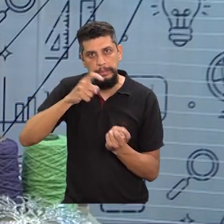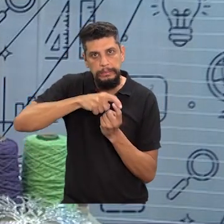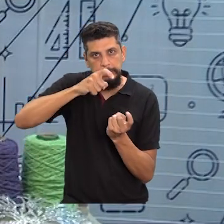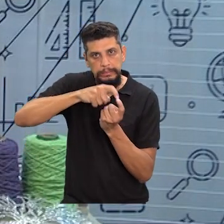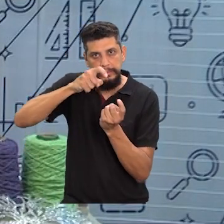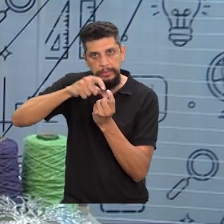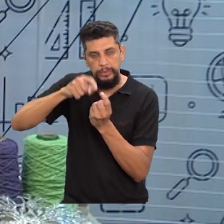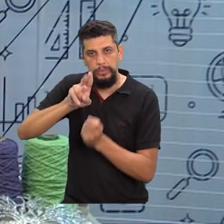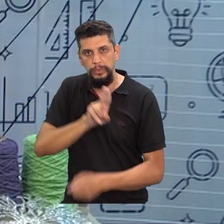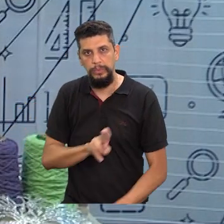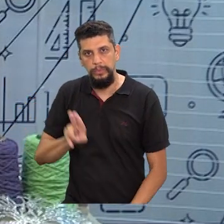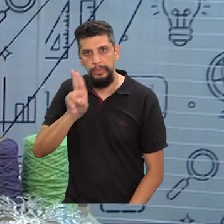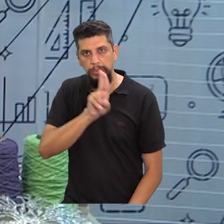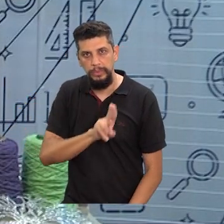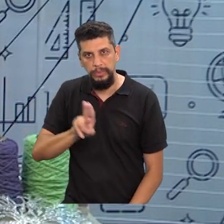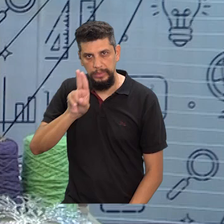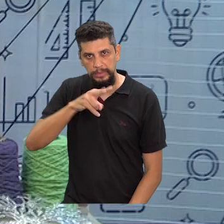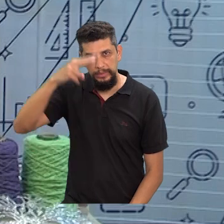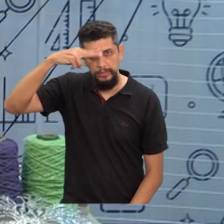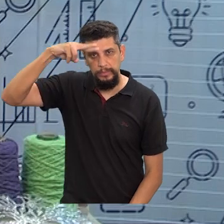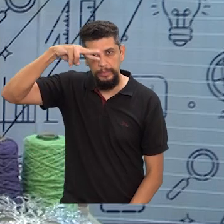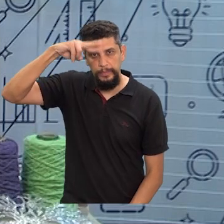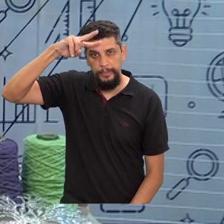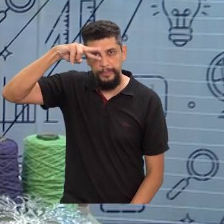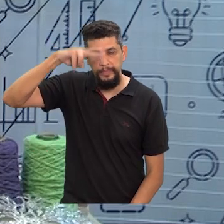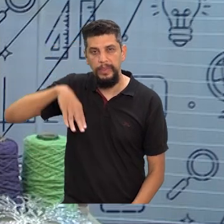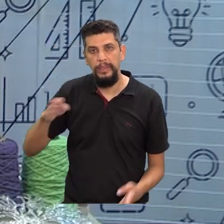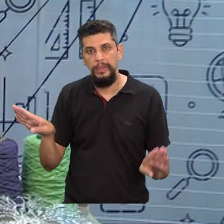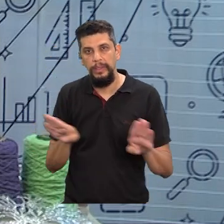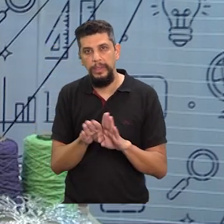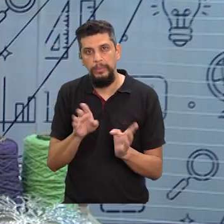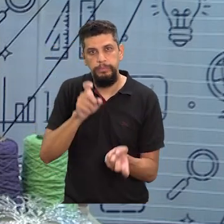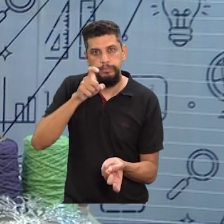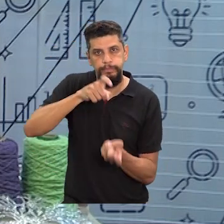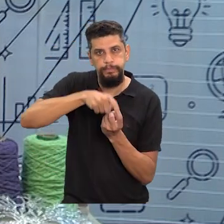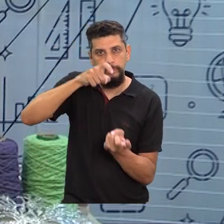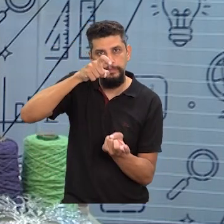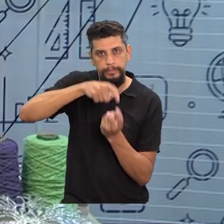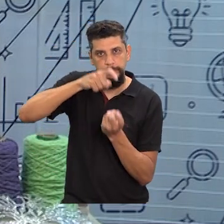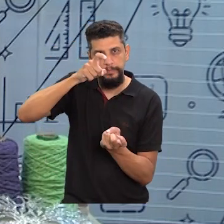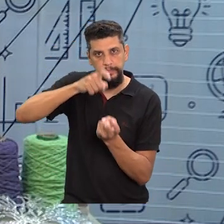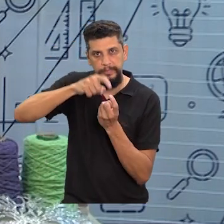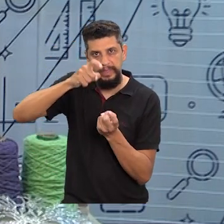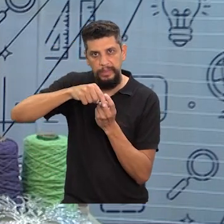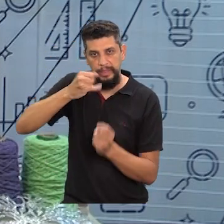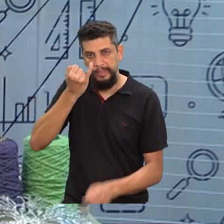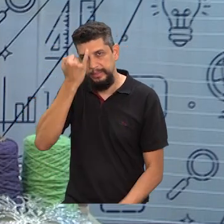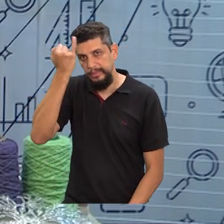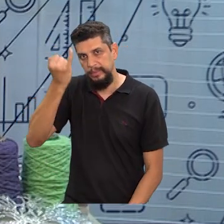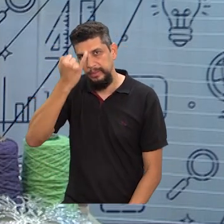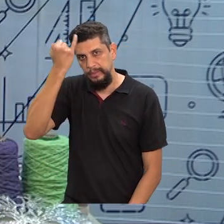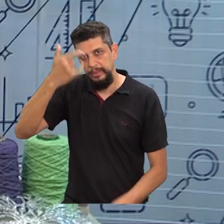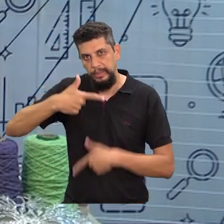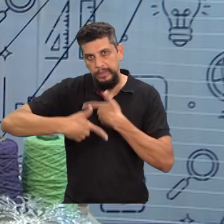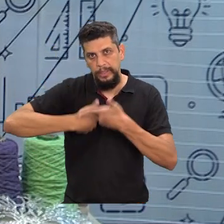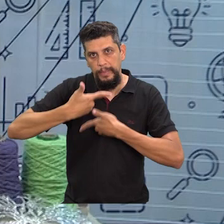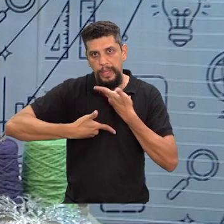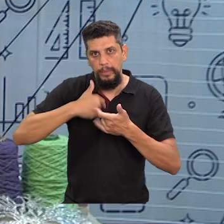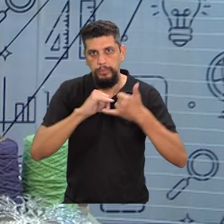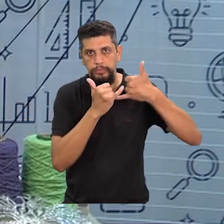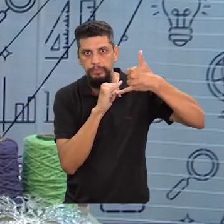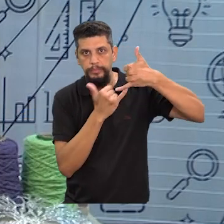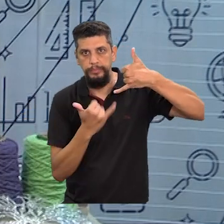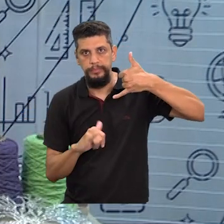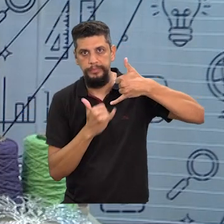gente fala de fiar, a gente usou lá no Rumpelstiltskin também, que era a roca de fiar, né? Essa ideia de trabalhar com